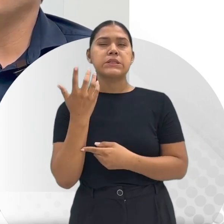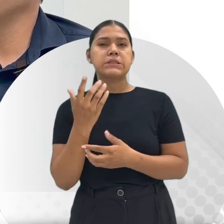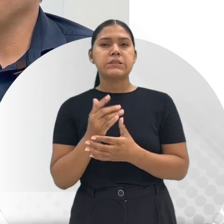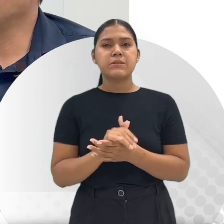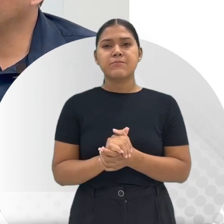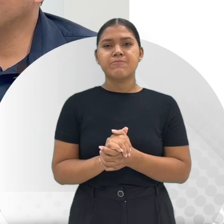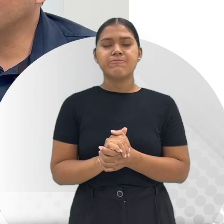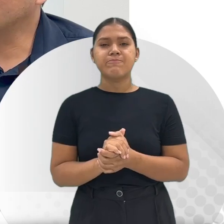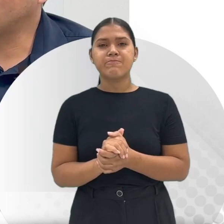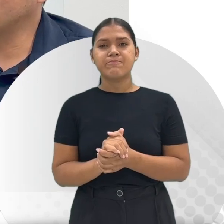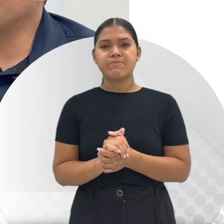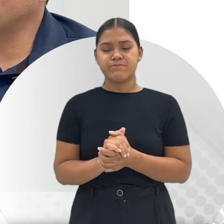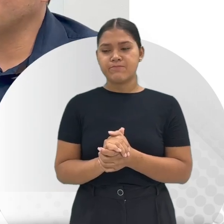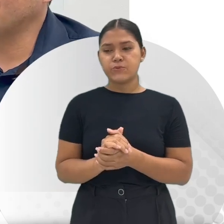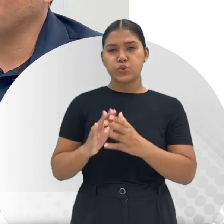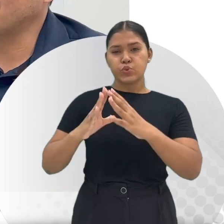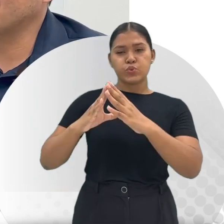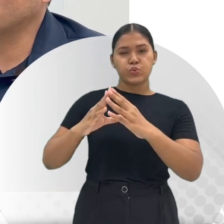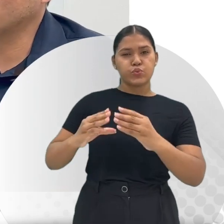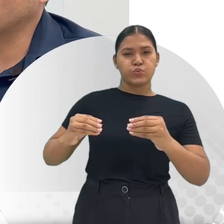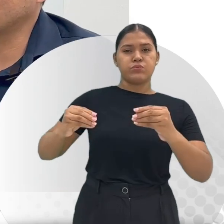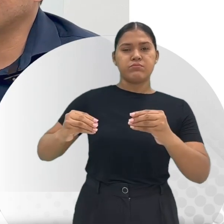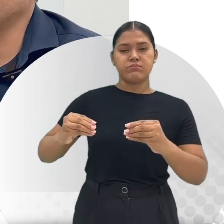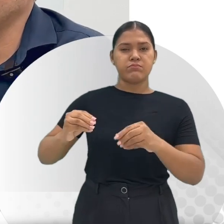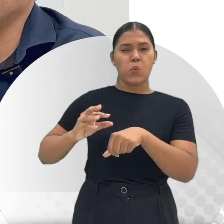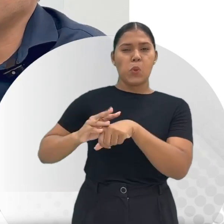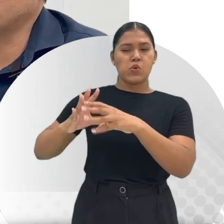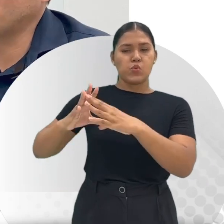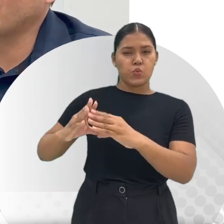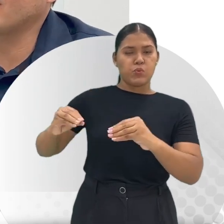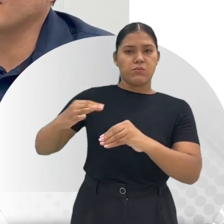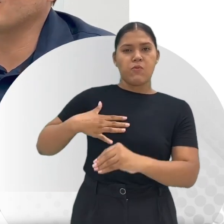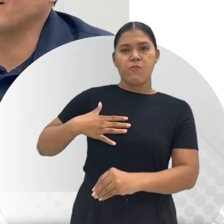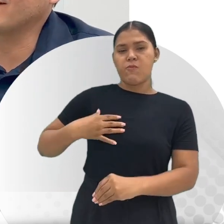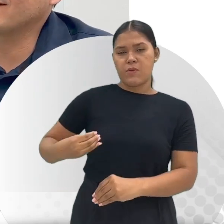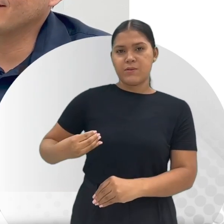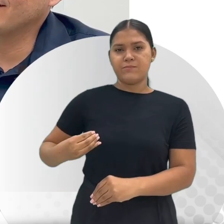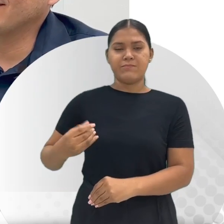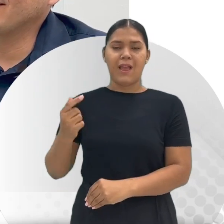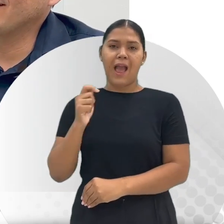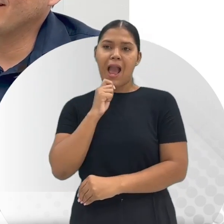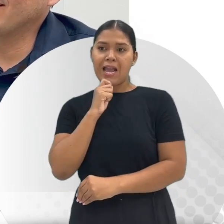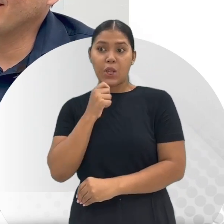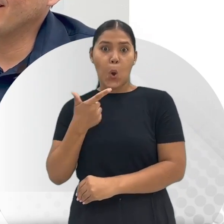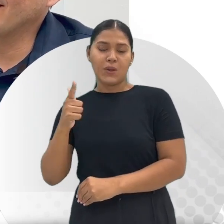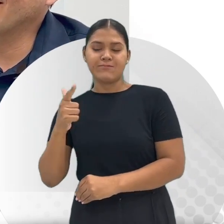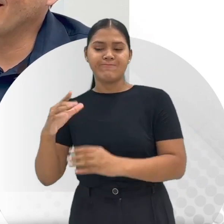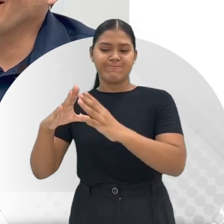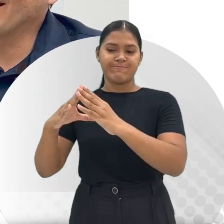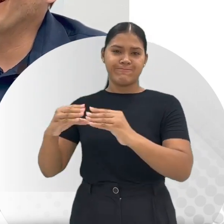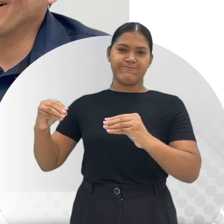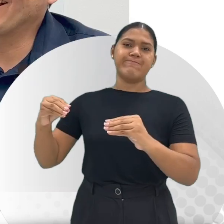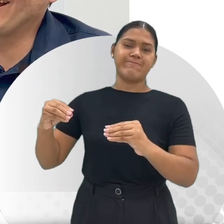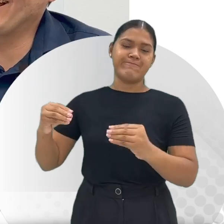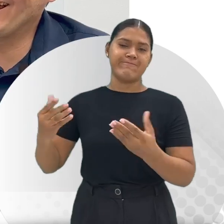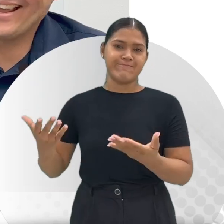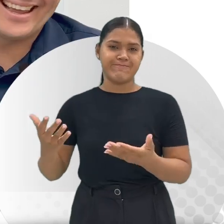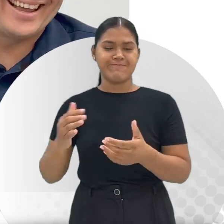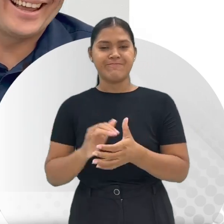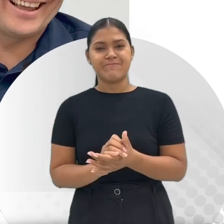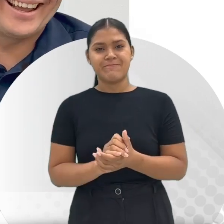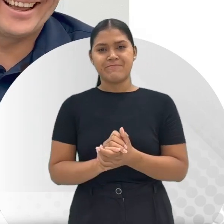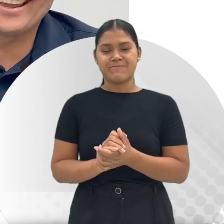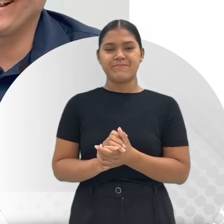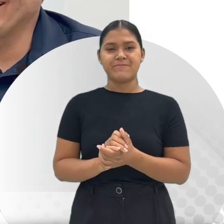Ah, sei lá, a cura dos trabalhos é uma grande conquista. Maior ainda não tem. Já é a sequência, né?